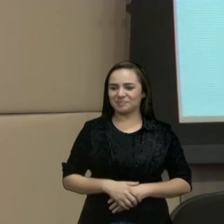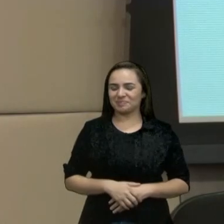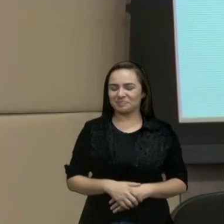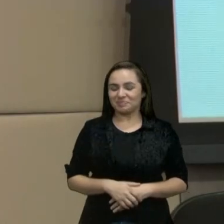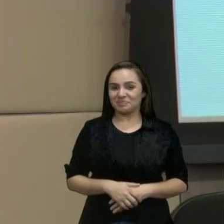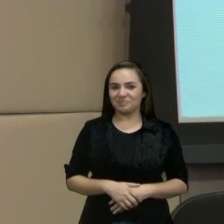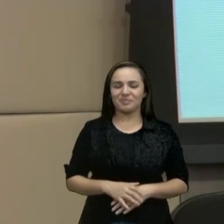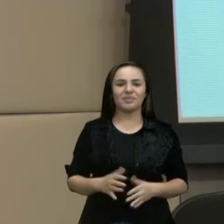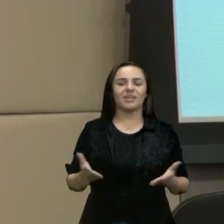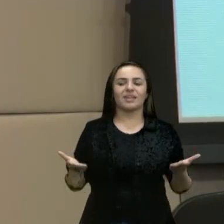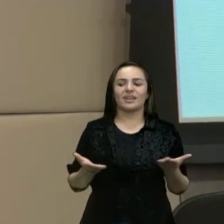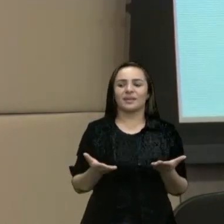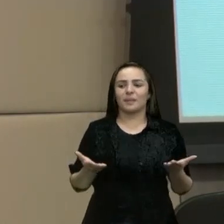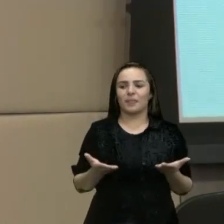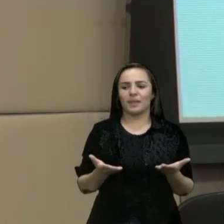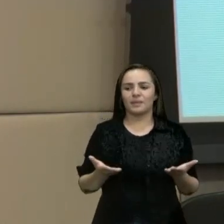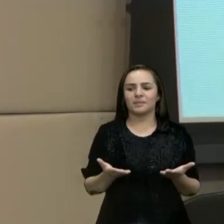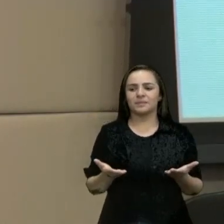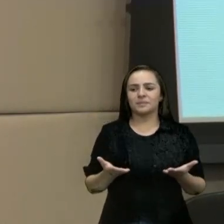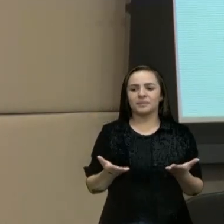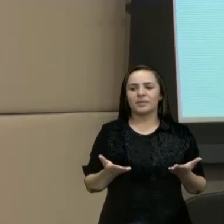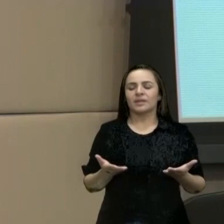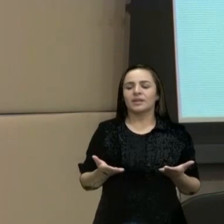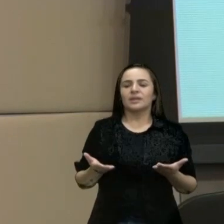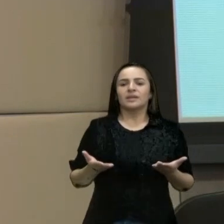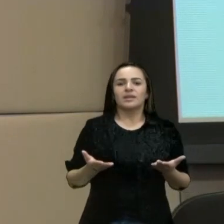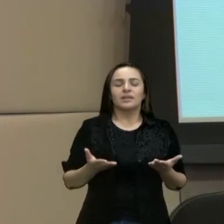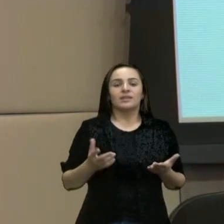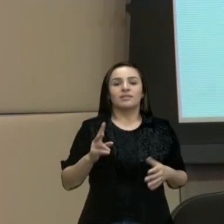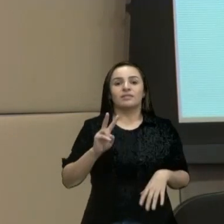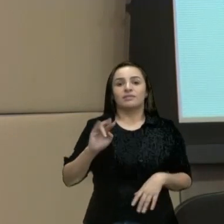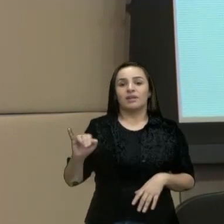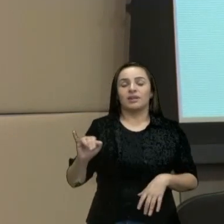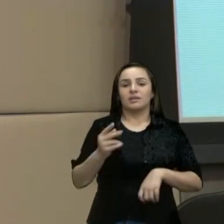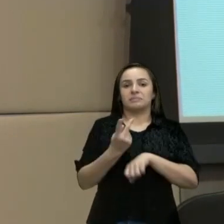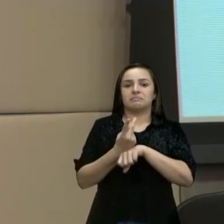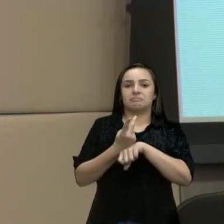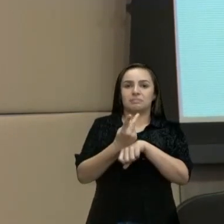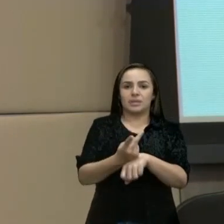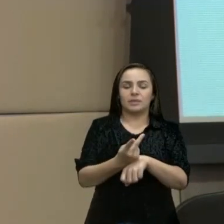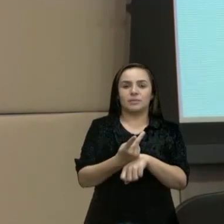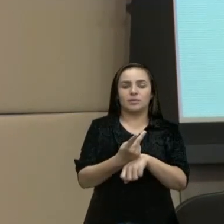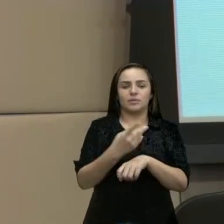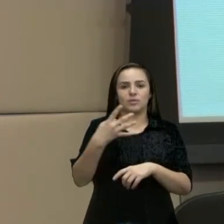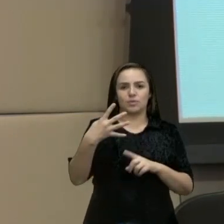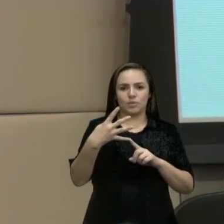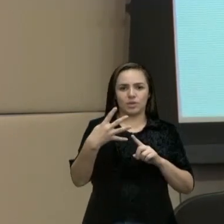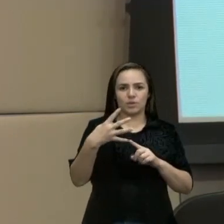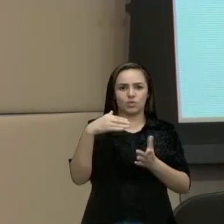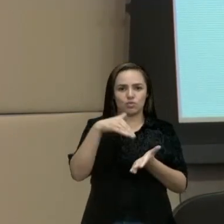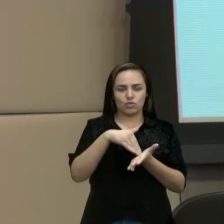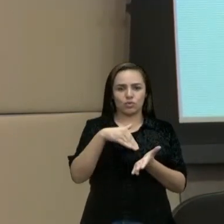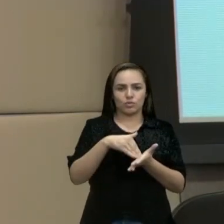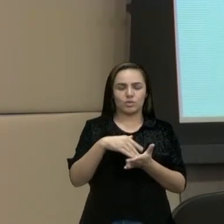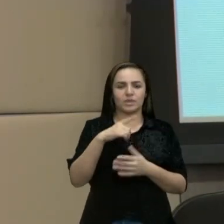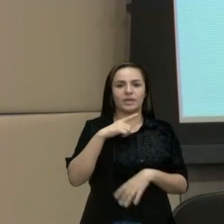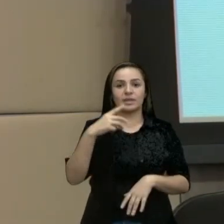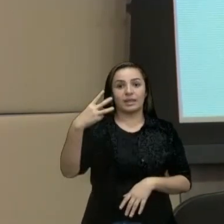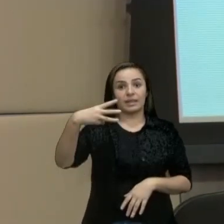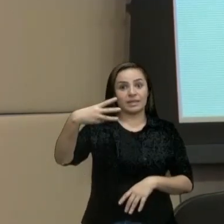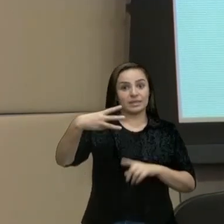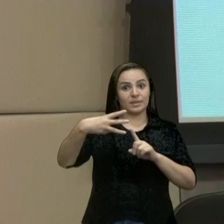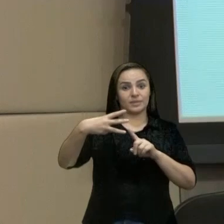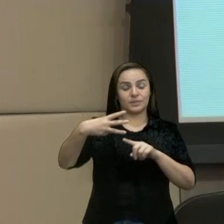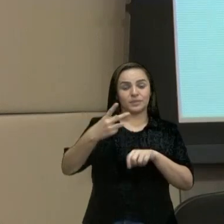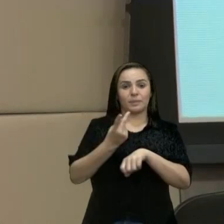Vamos agora para o quarto prêmio e último. Destacou-se em terceiro lugar o projeto